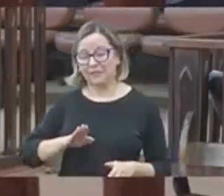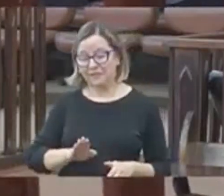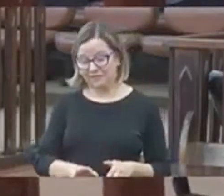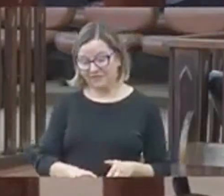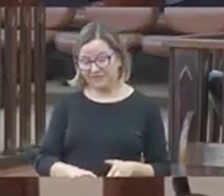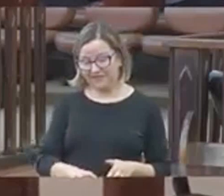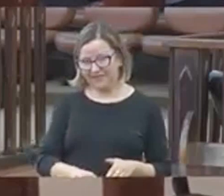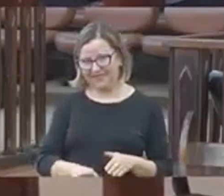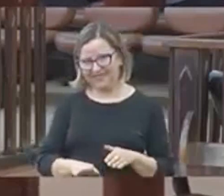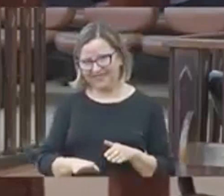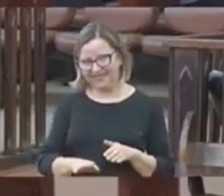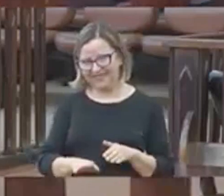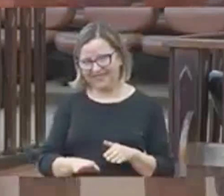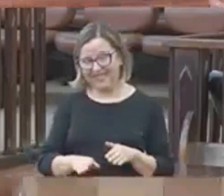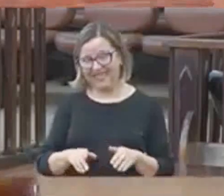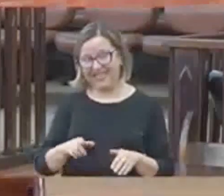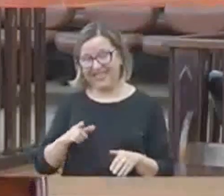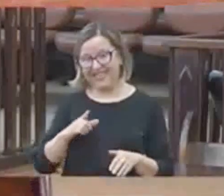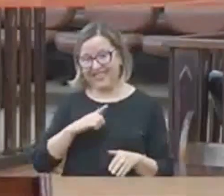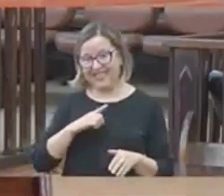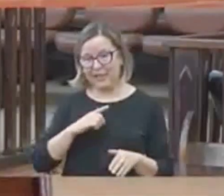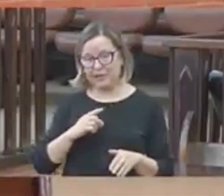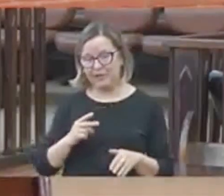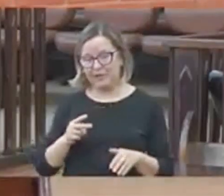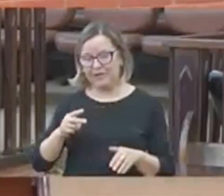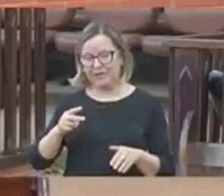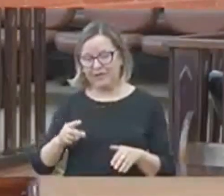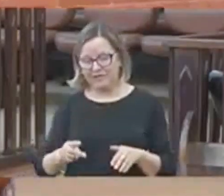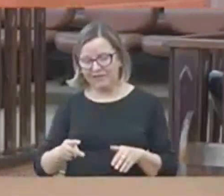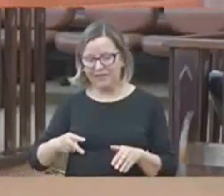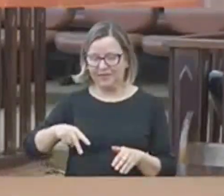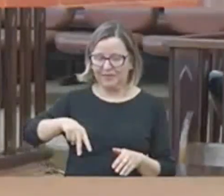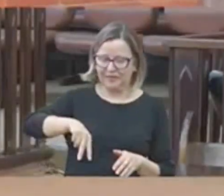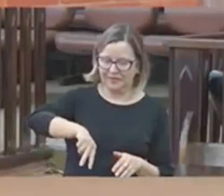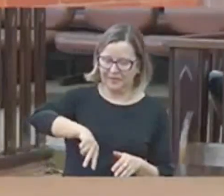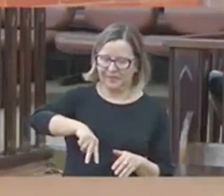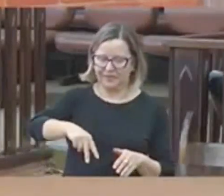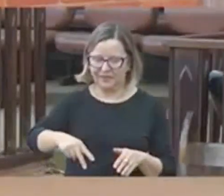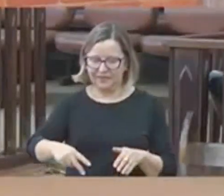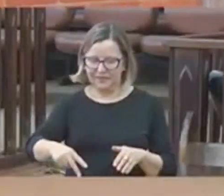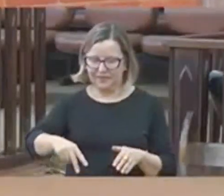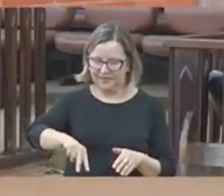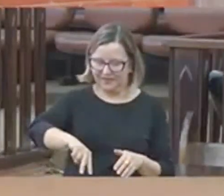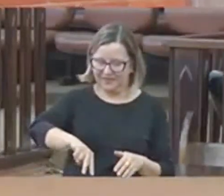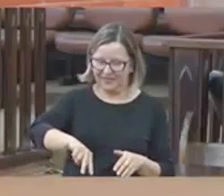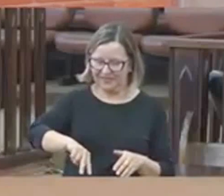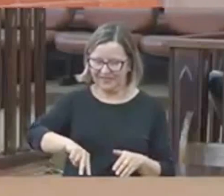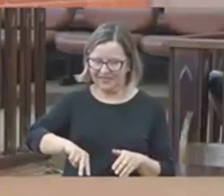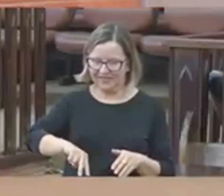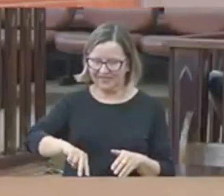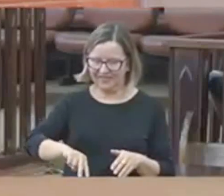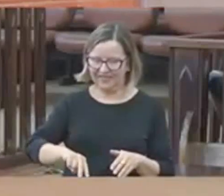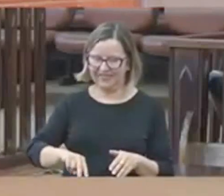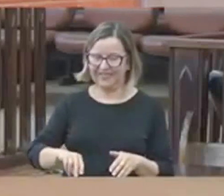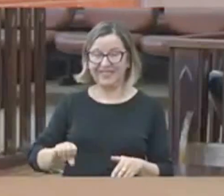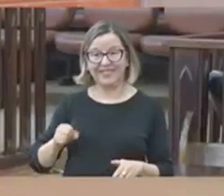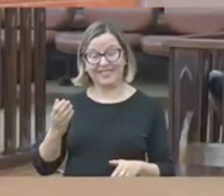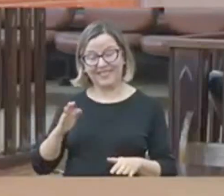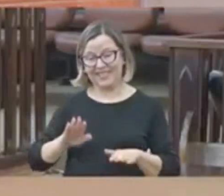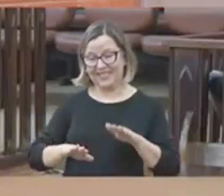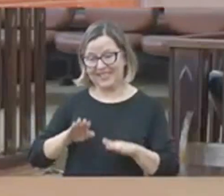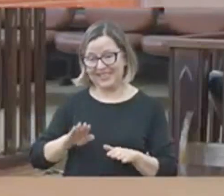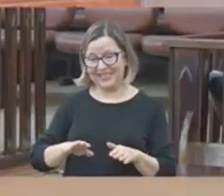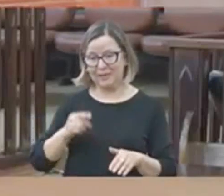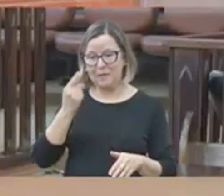frente, temos um desequilíbrio e por isso andamos. As tensões em